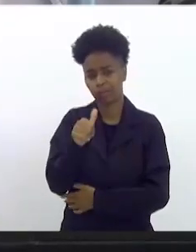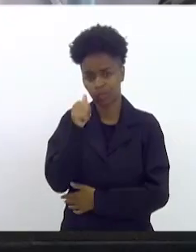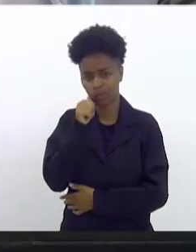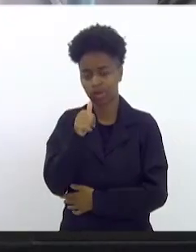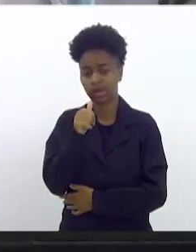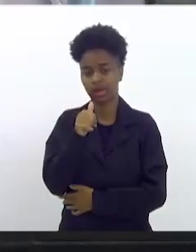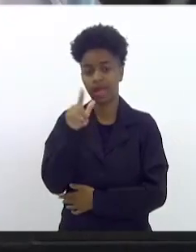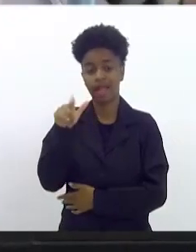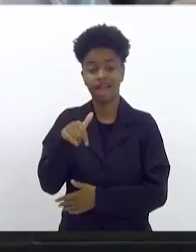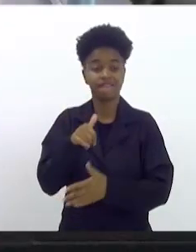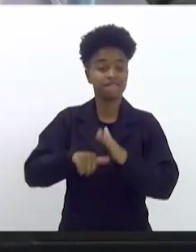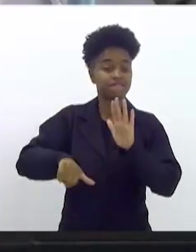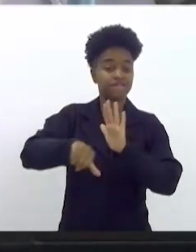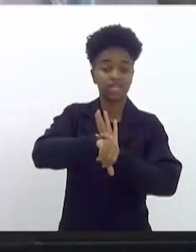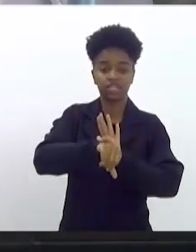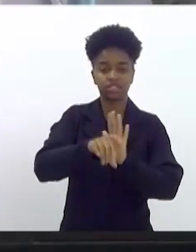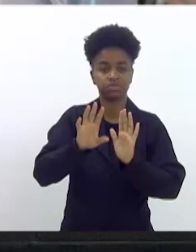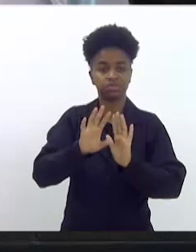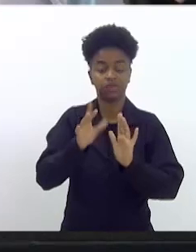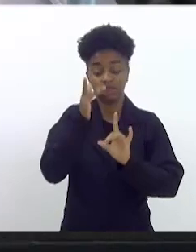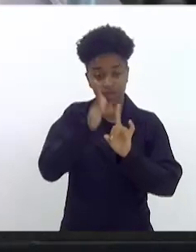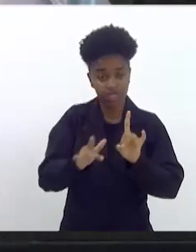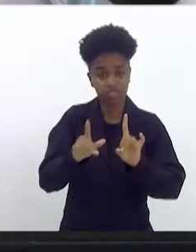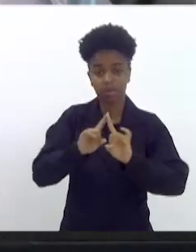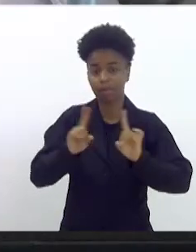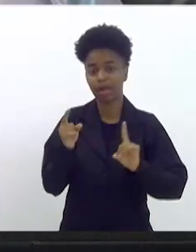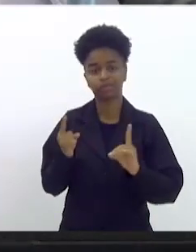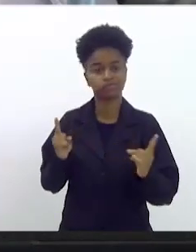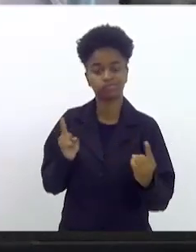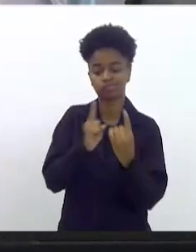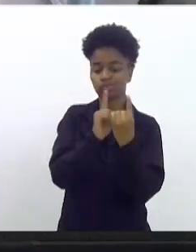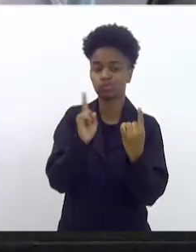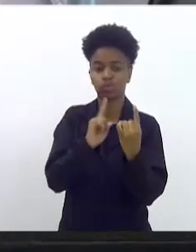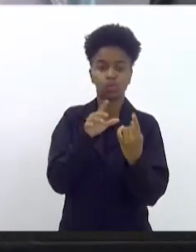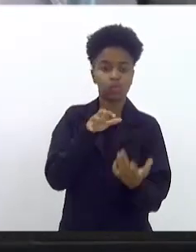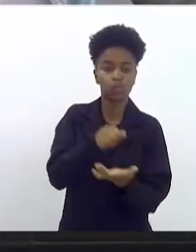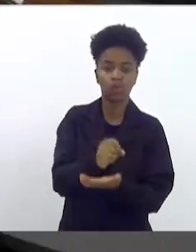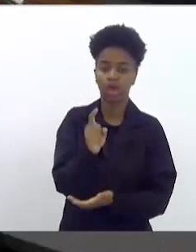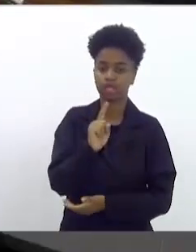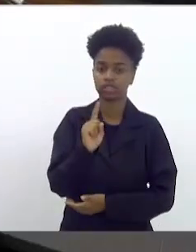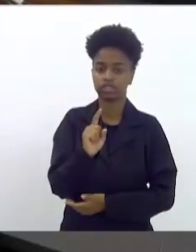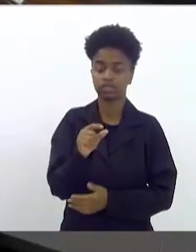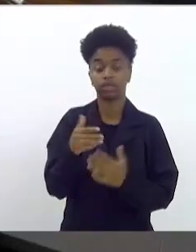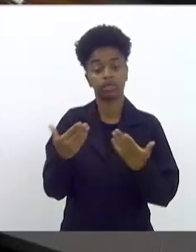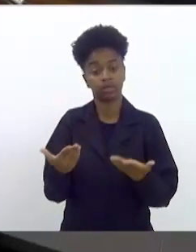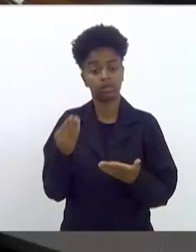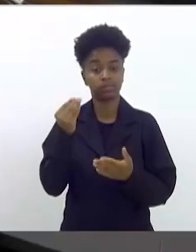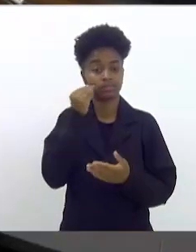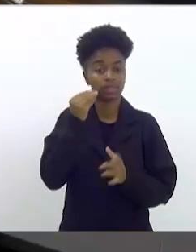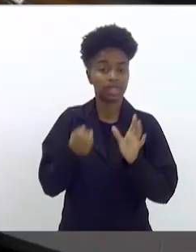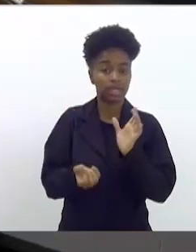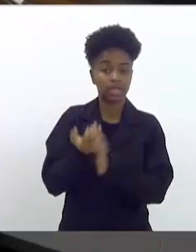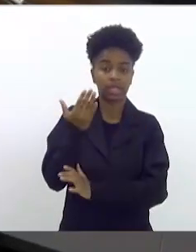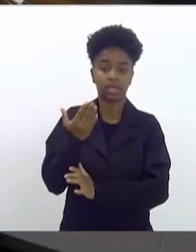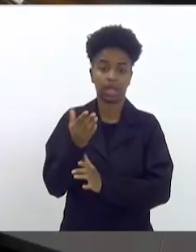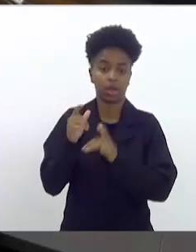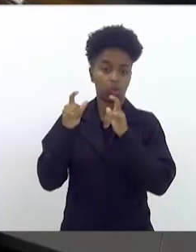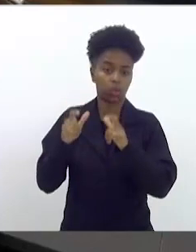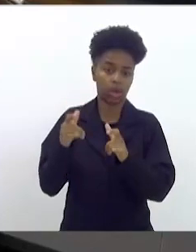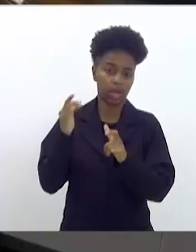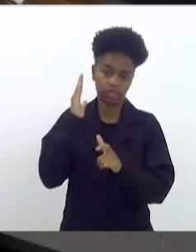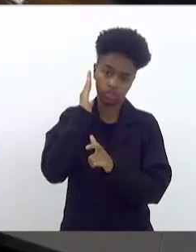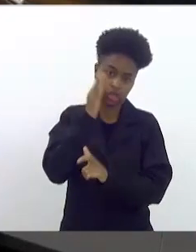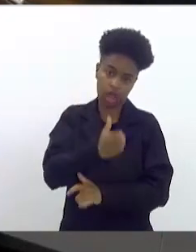são vítimas e não comparecem a uma delegacia para fazer esse registro. Então, quem sabe estabelecer um canal direto